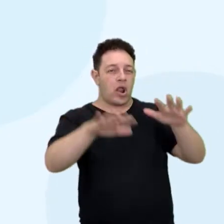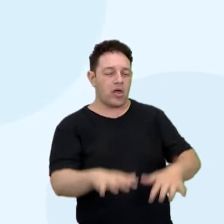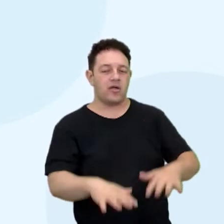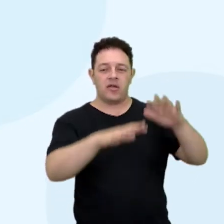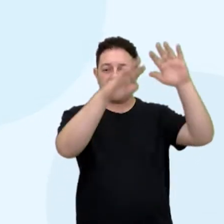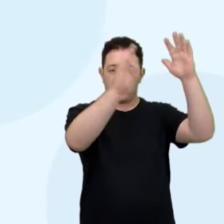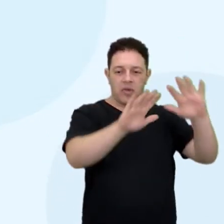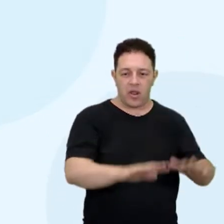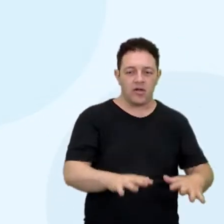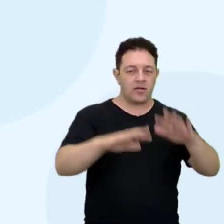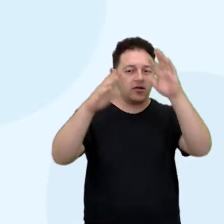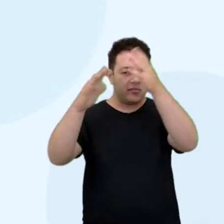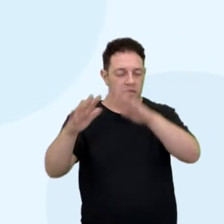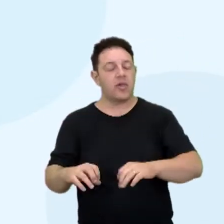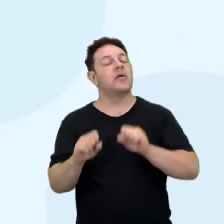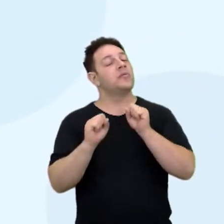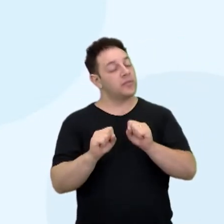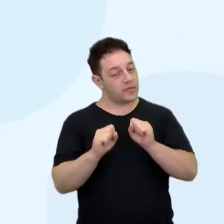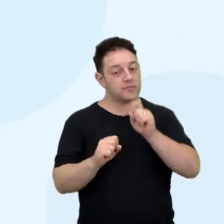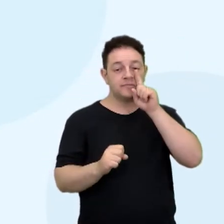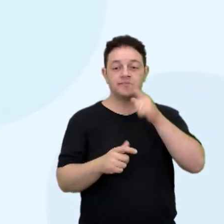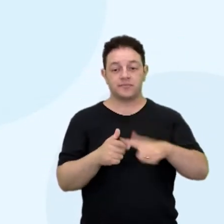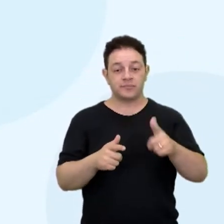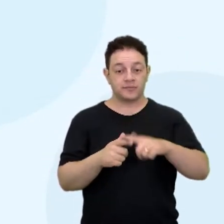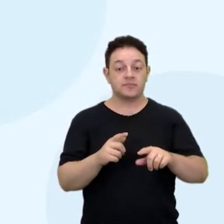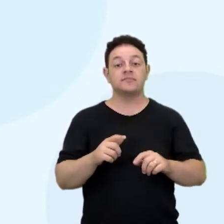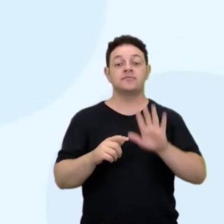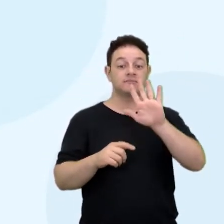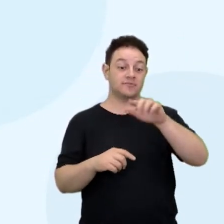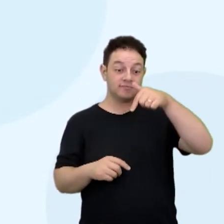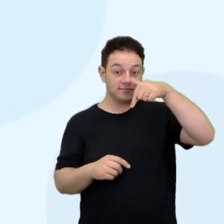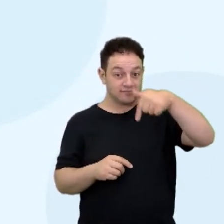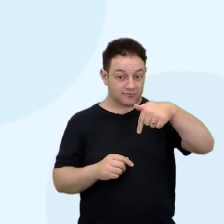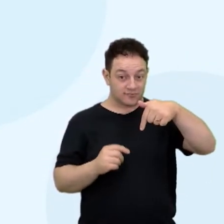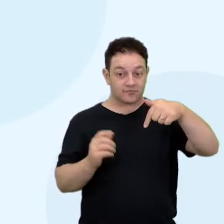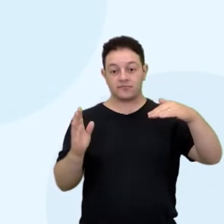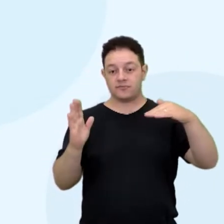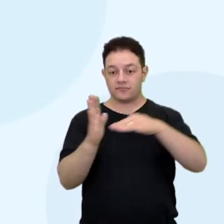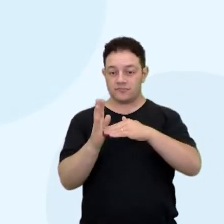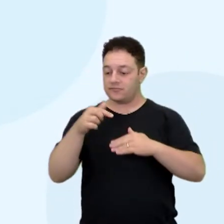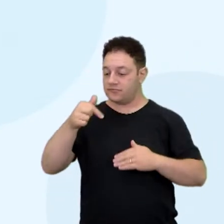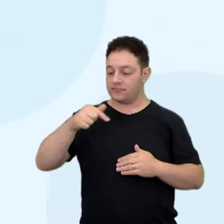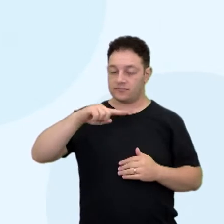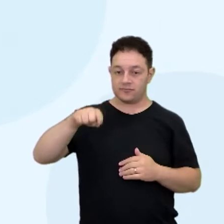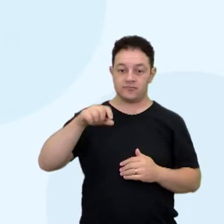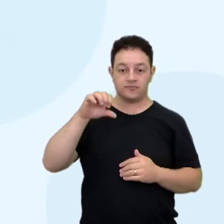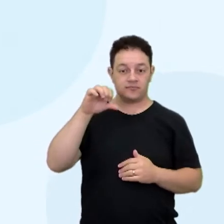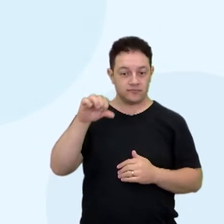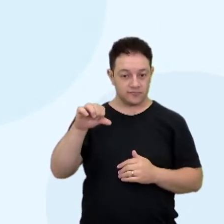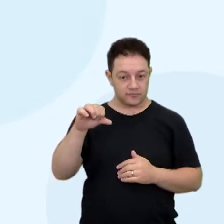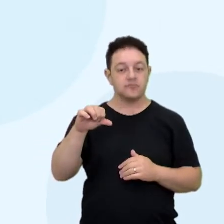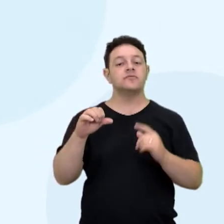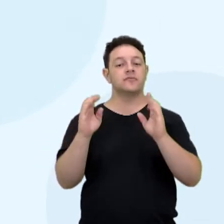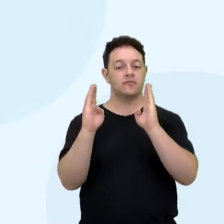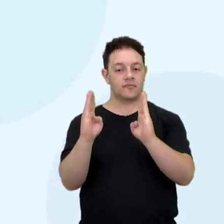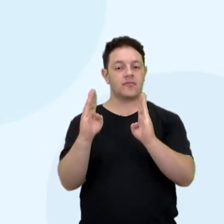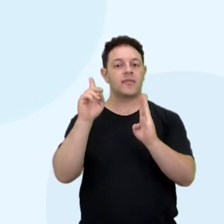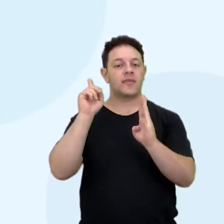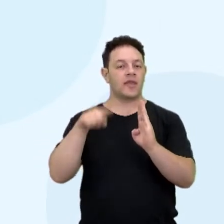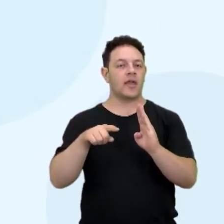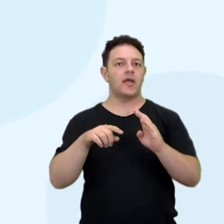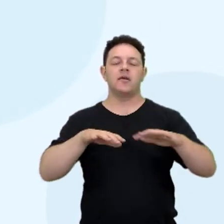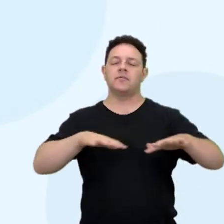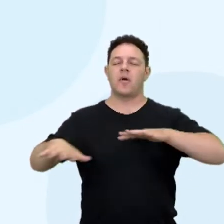acabam ocasionando aí maiores problemas. De 7 a 7,9, nós temos aí tremor de